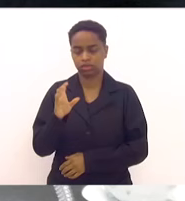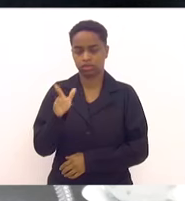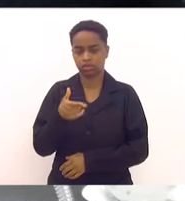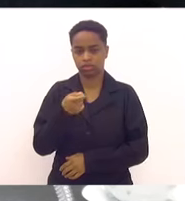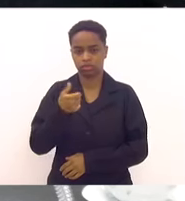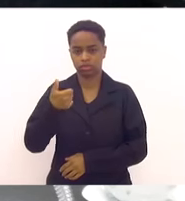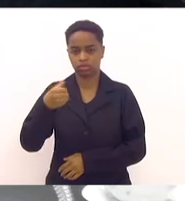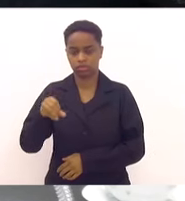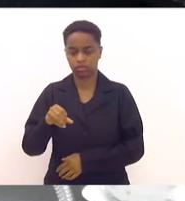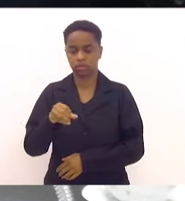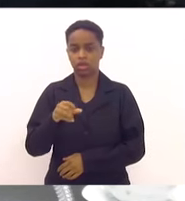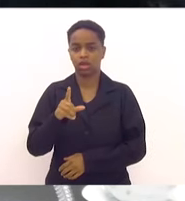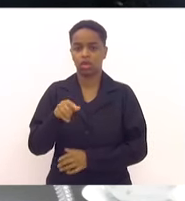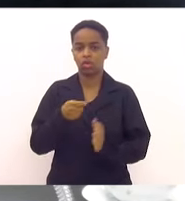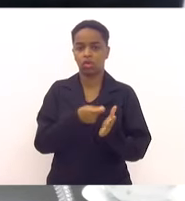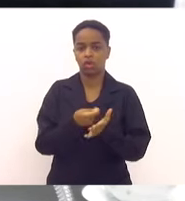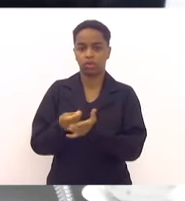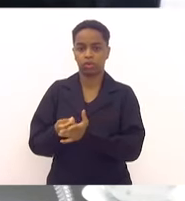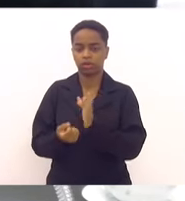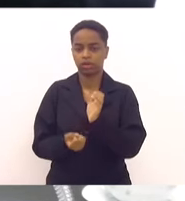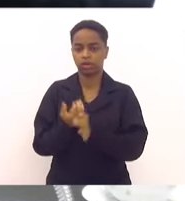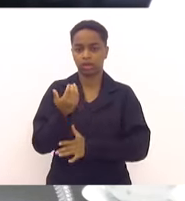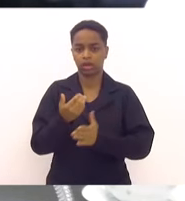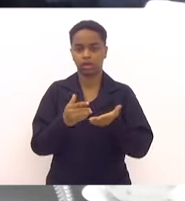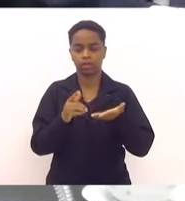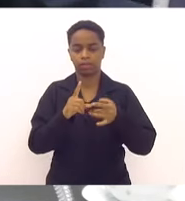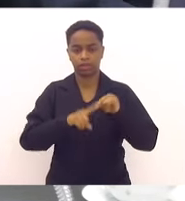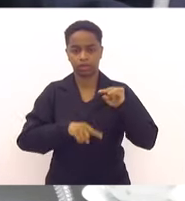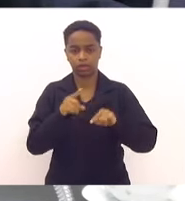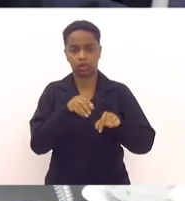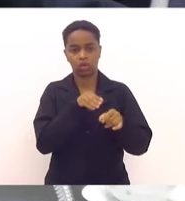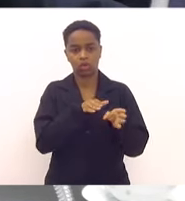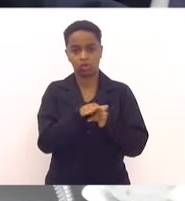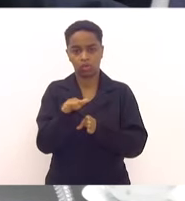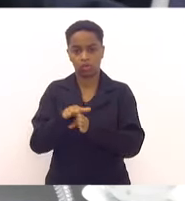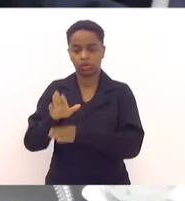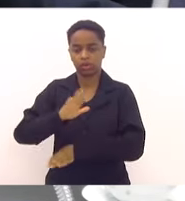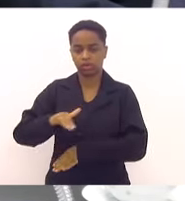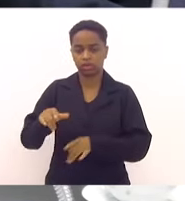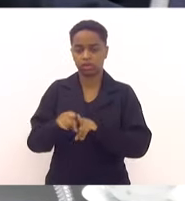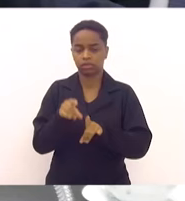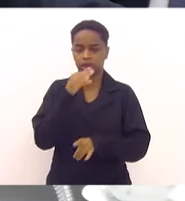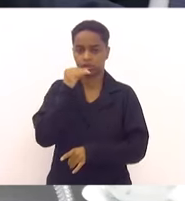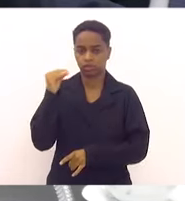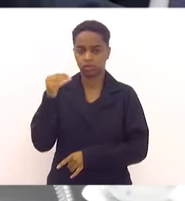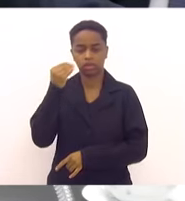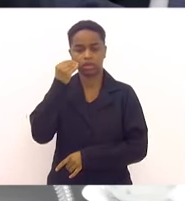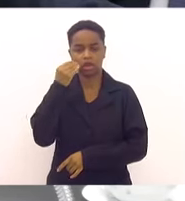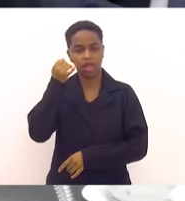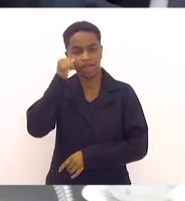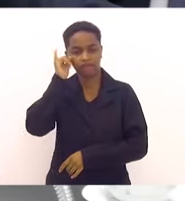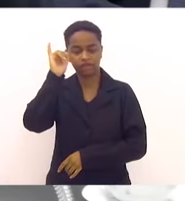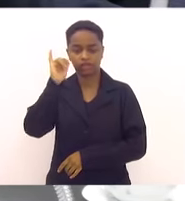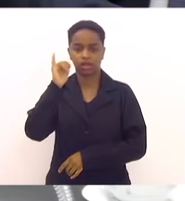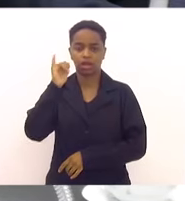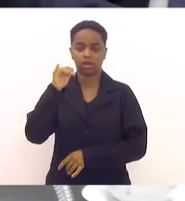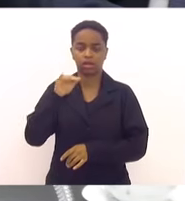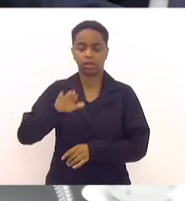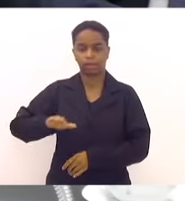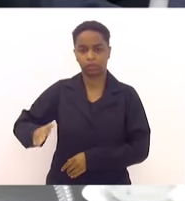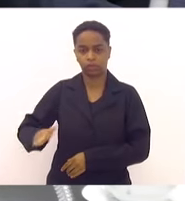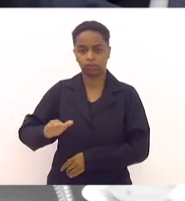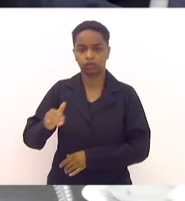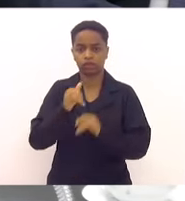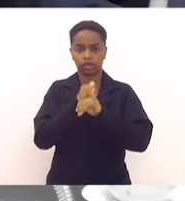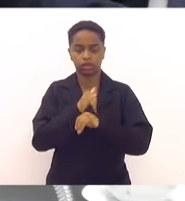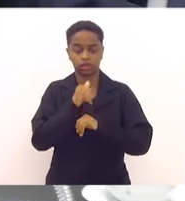Rodrigo Amorim, que torna obrigatória a elaboração de cartilha de orientação às crianças e adolescentes para a prevenção contra a pedofilia na internet, com ampla